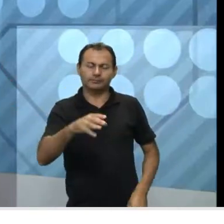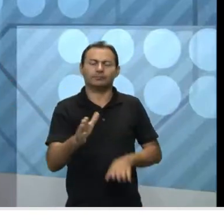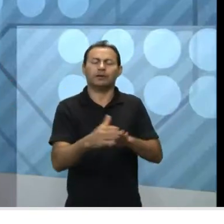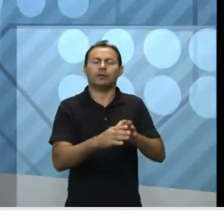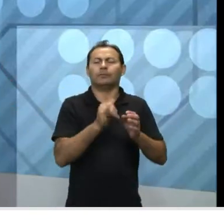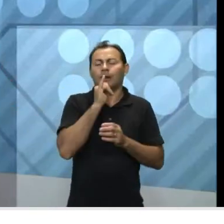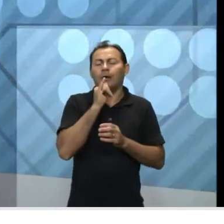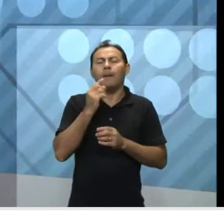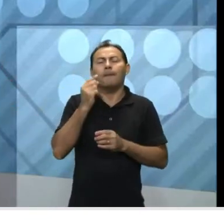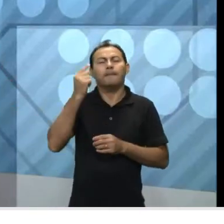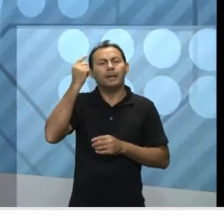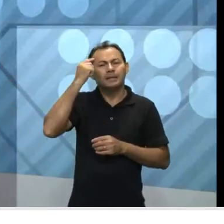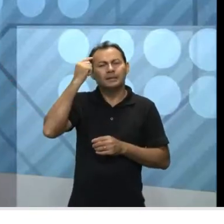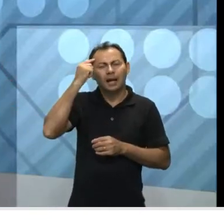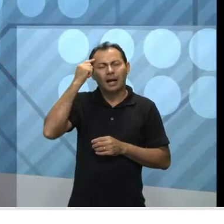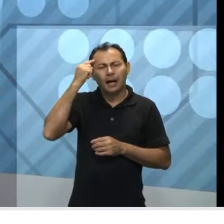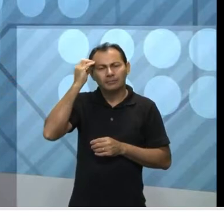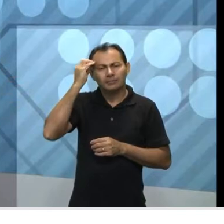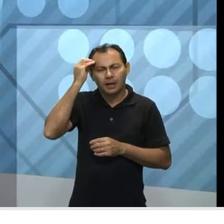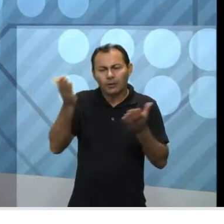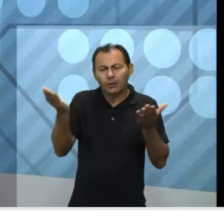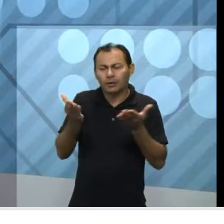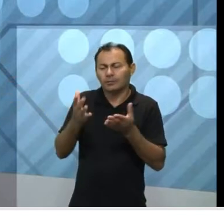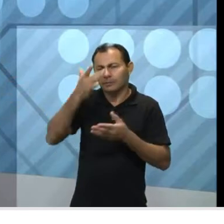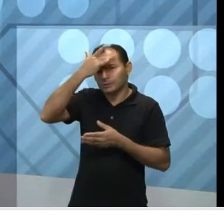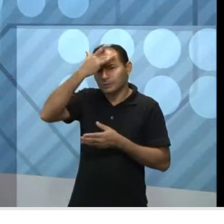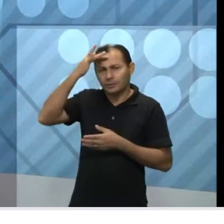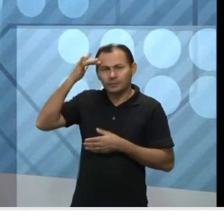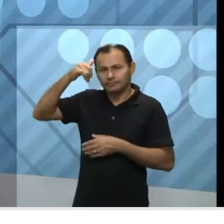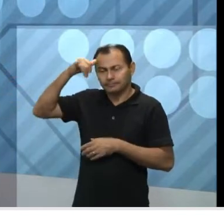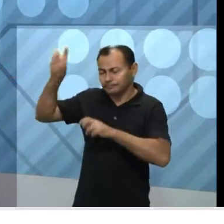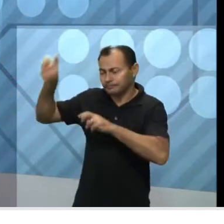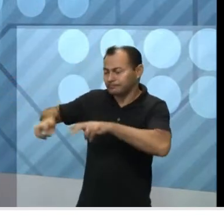agora em um agricultor, tá? Ele mora